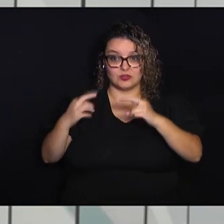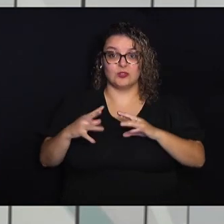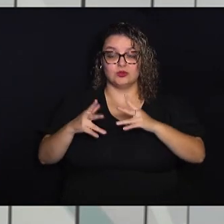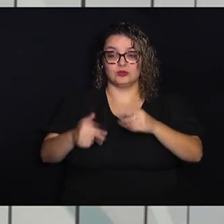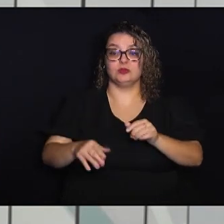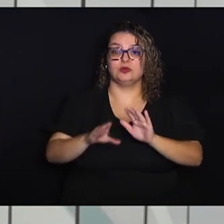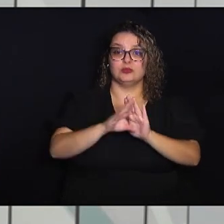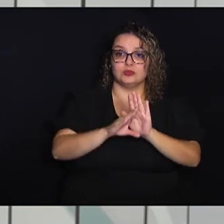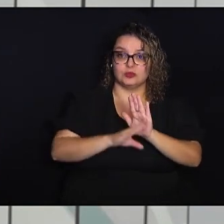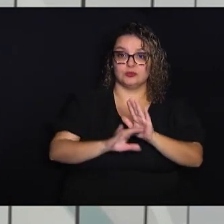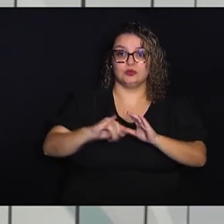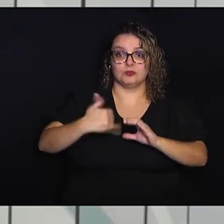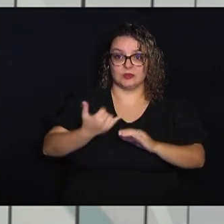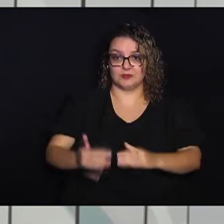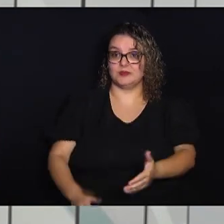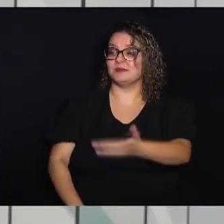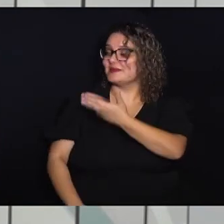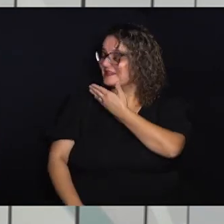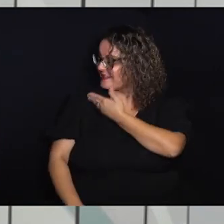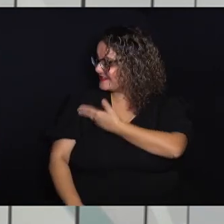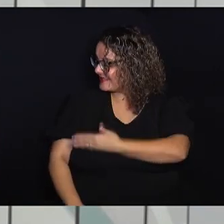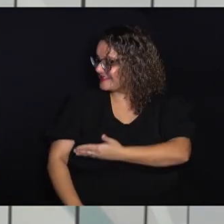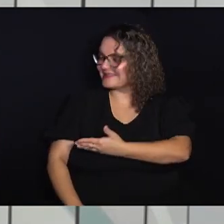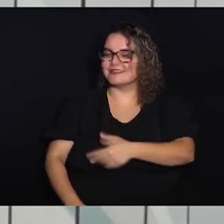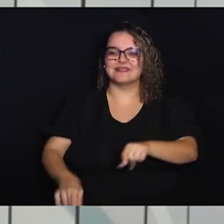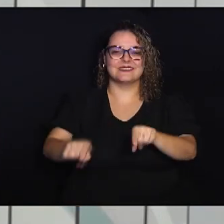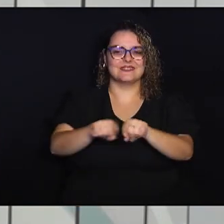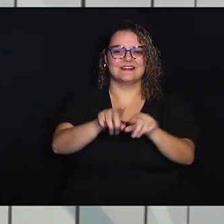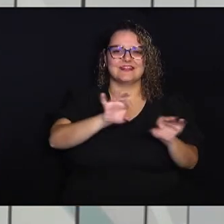os programas no YouTube da TV Câmara Campinas